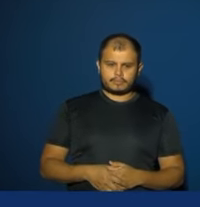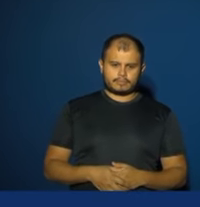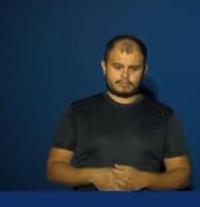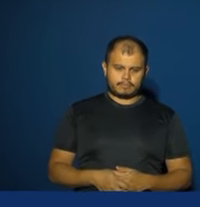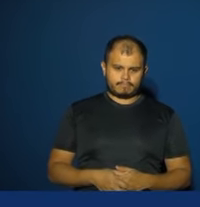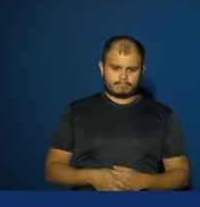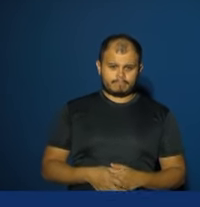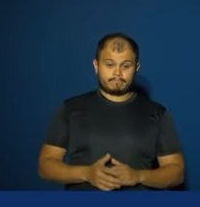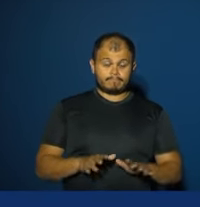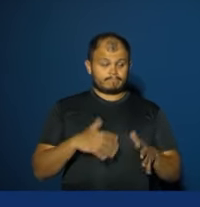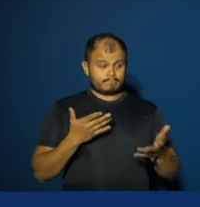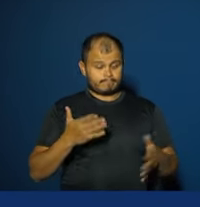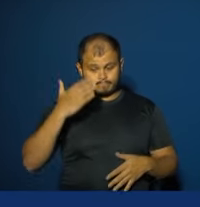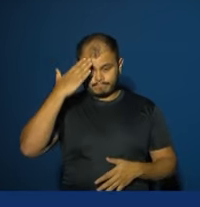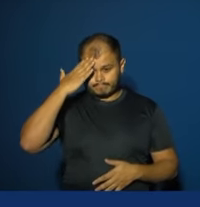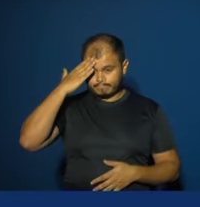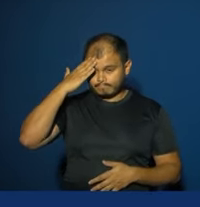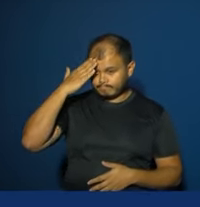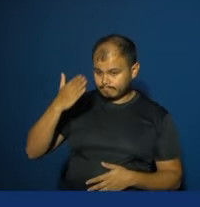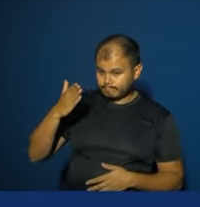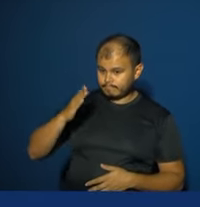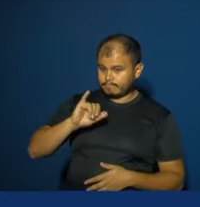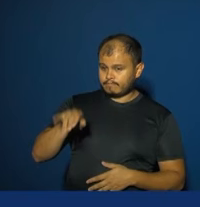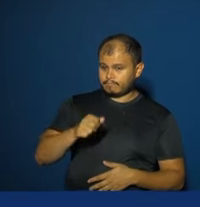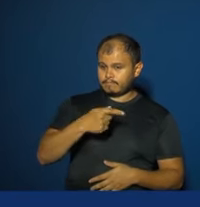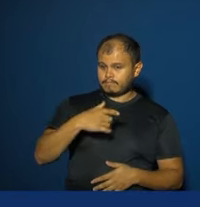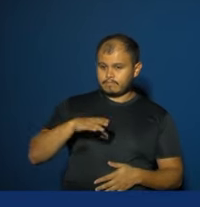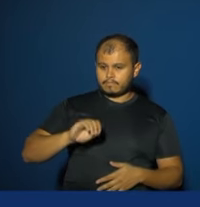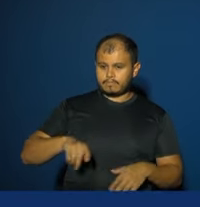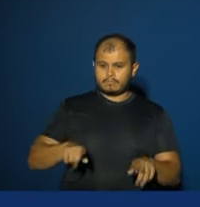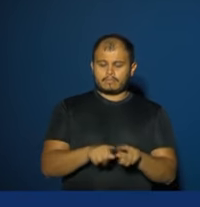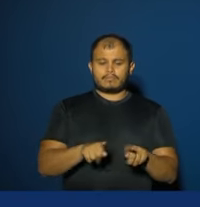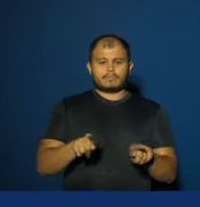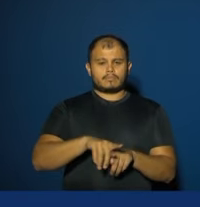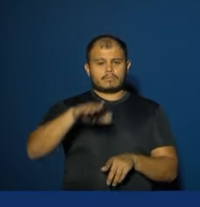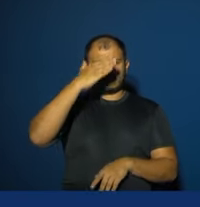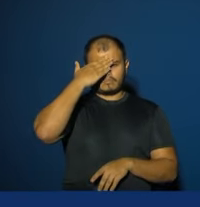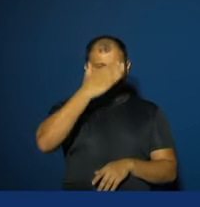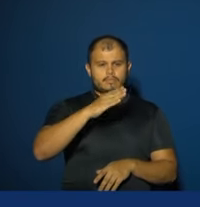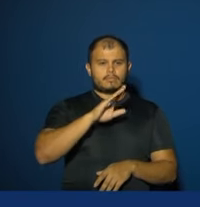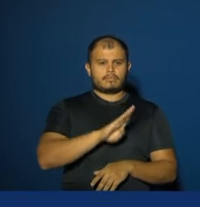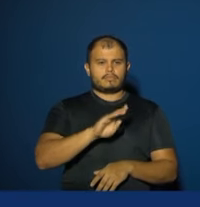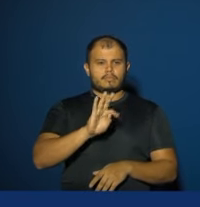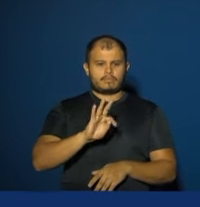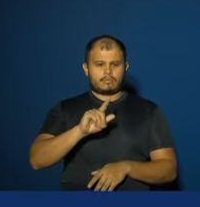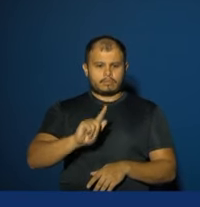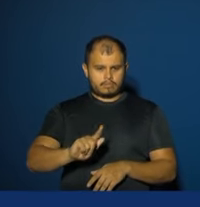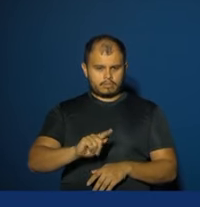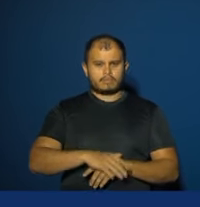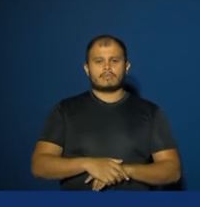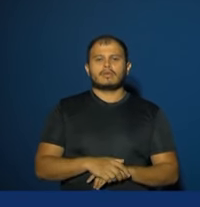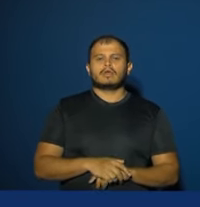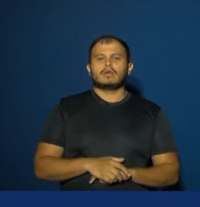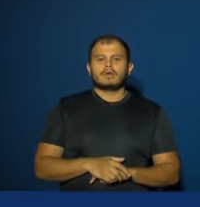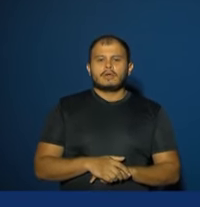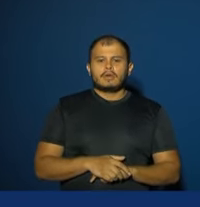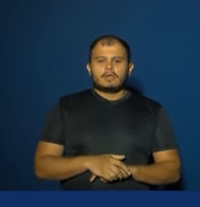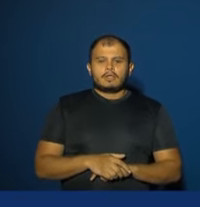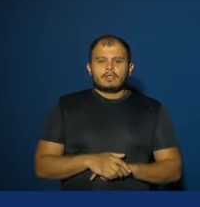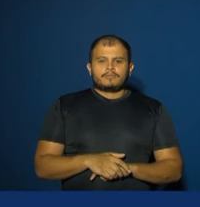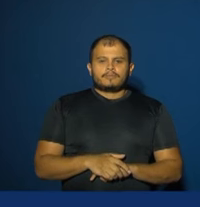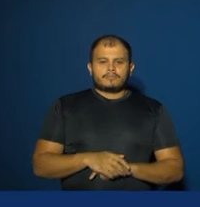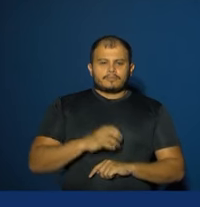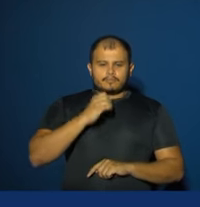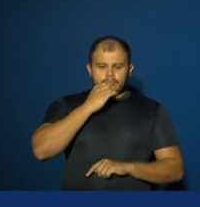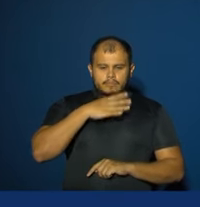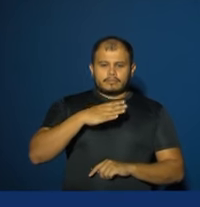bom obrigado aqui João pela pergunta Obrigado também a ao BTG pactual e bom que você perguntou